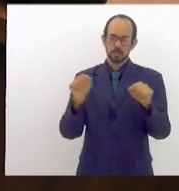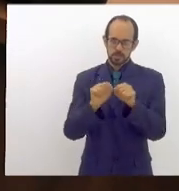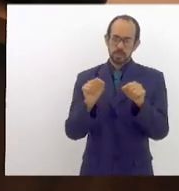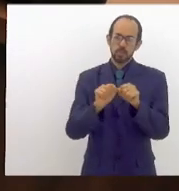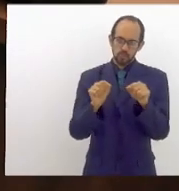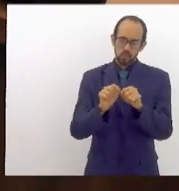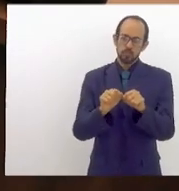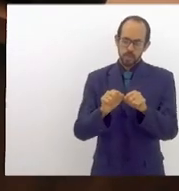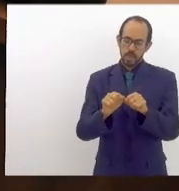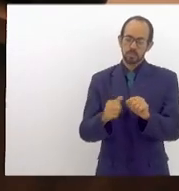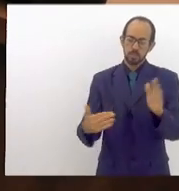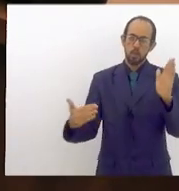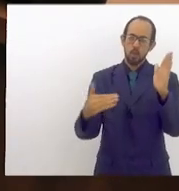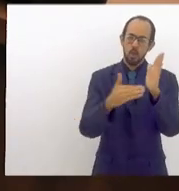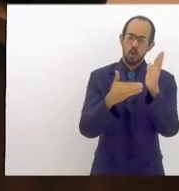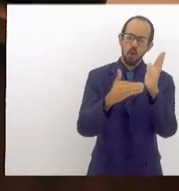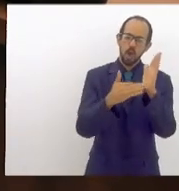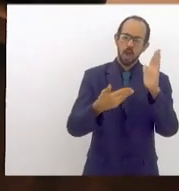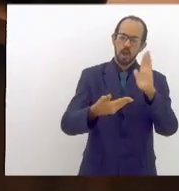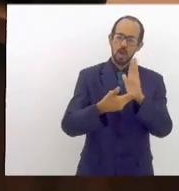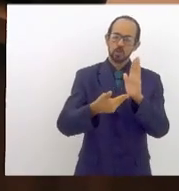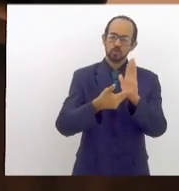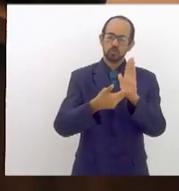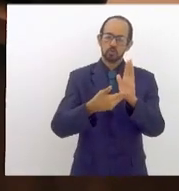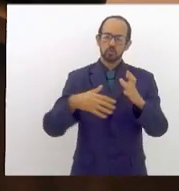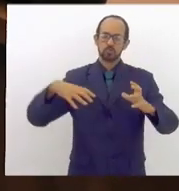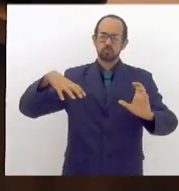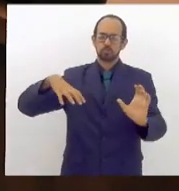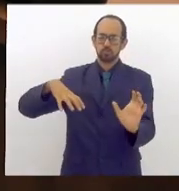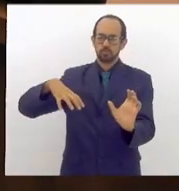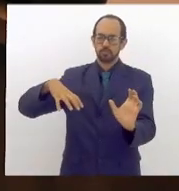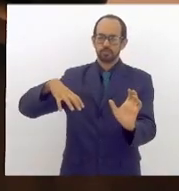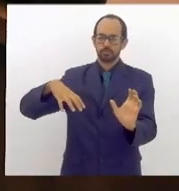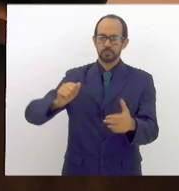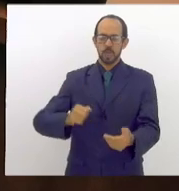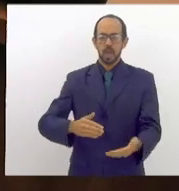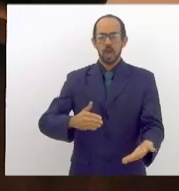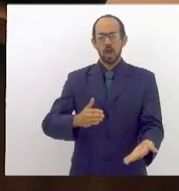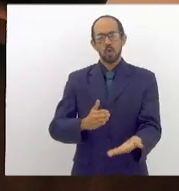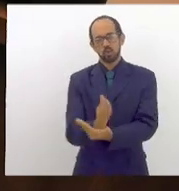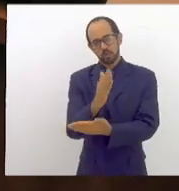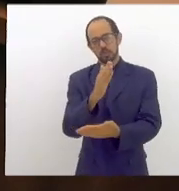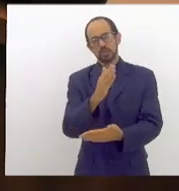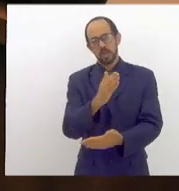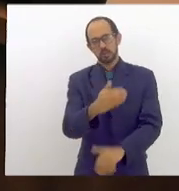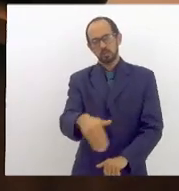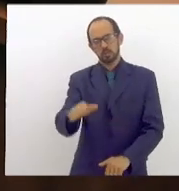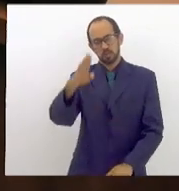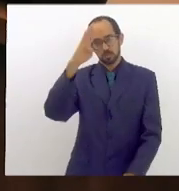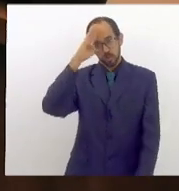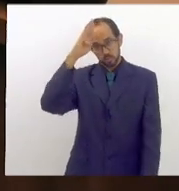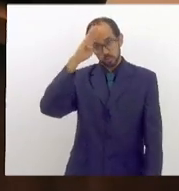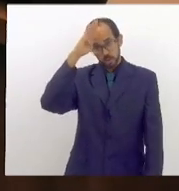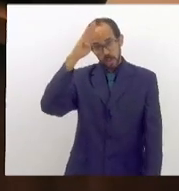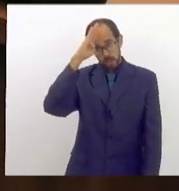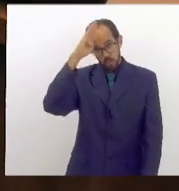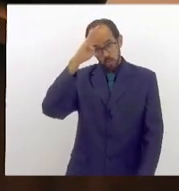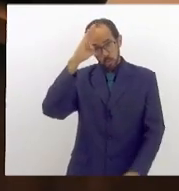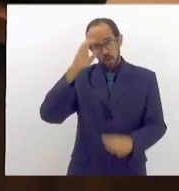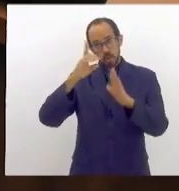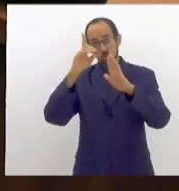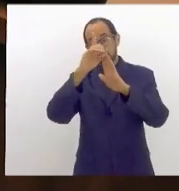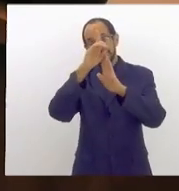pelo congresso nacional sancionado por Jair Messias bolsonaro e por